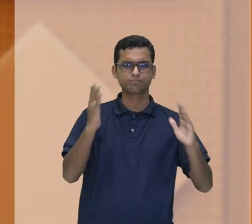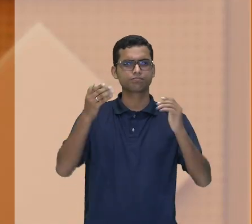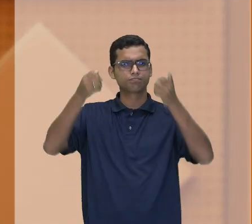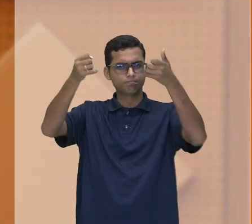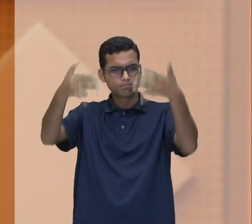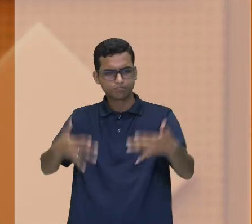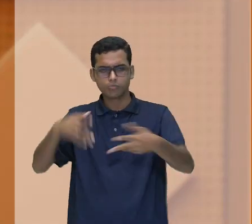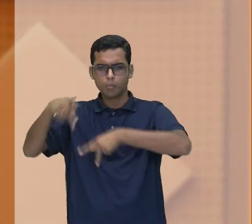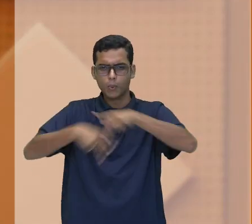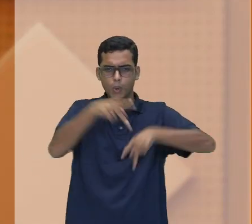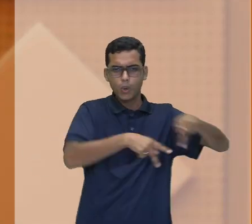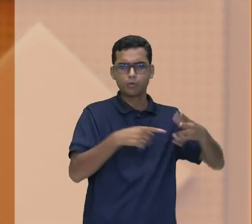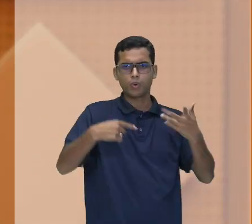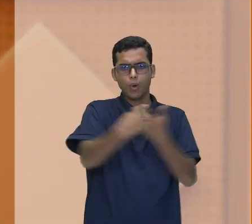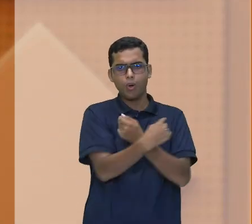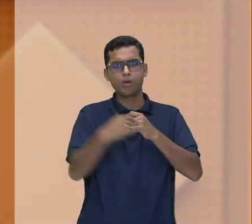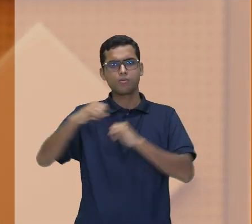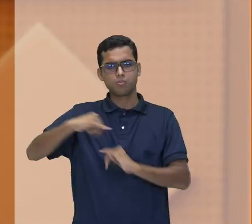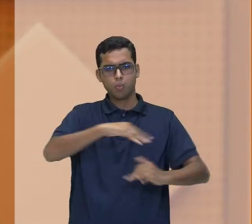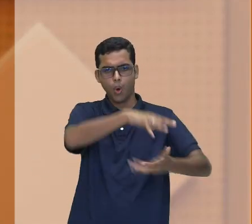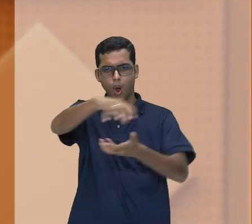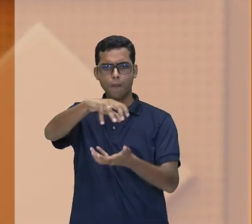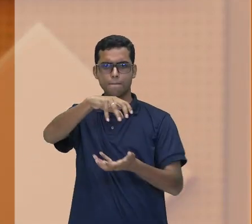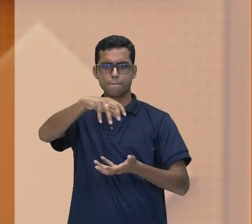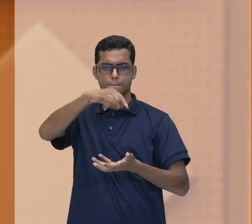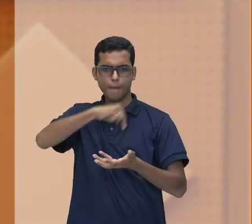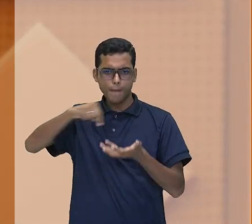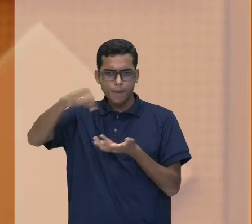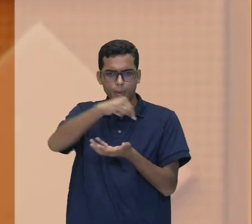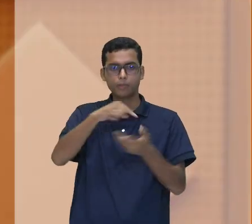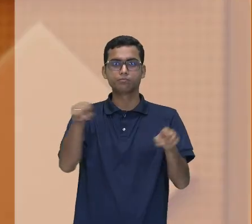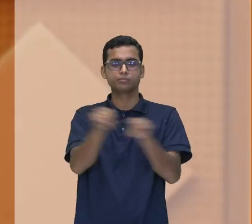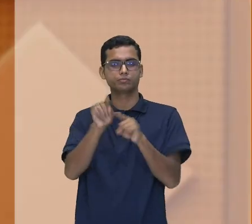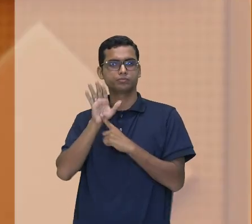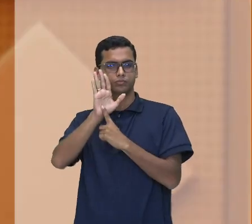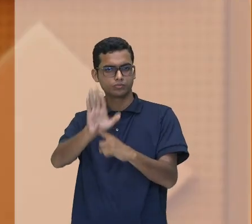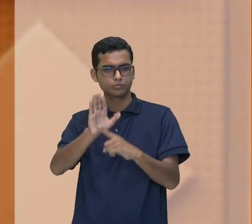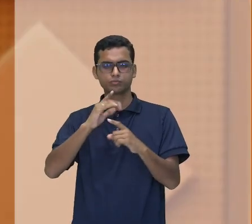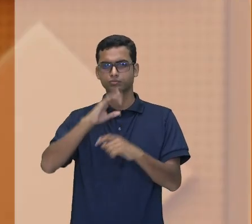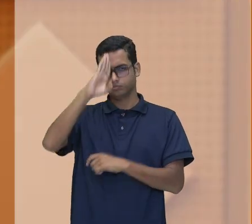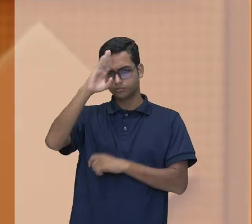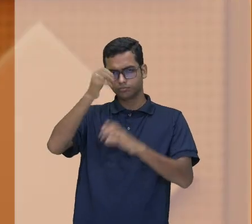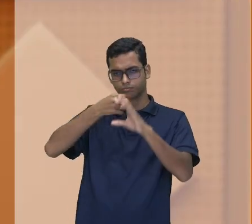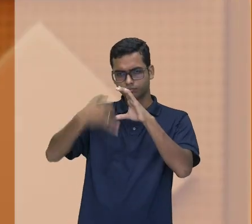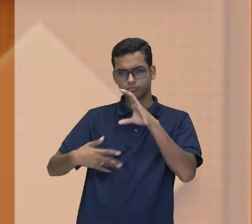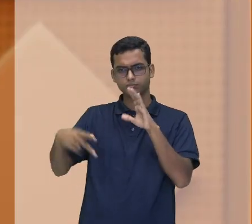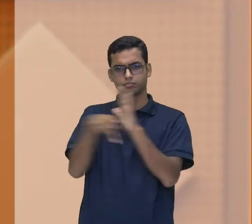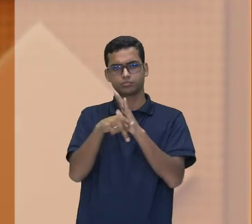vários povos, né, do mundo inteiro, colocando ali as suas principais